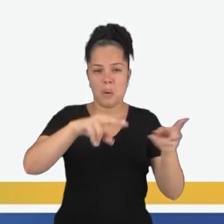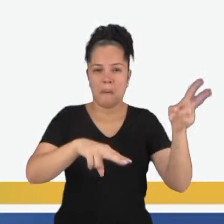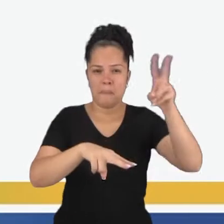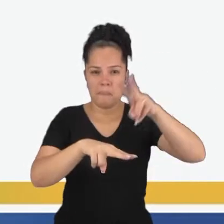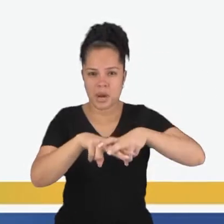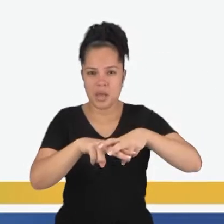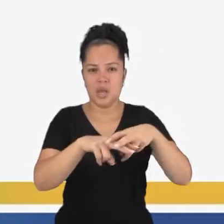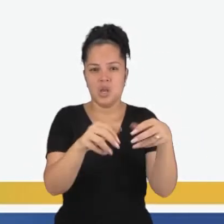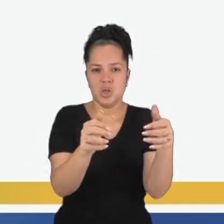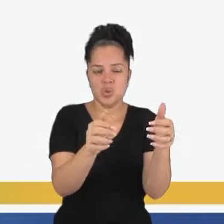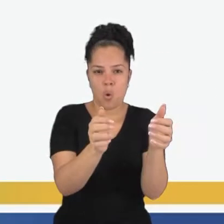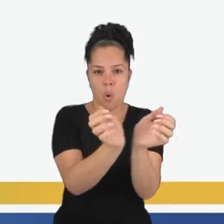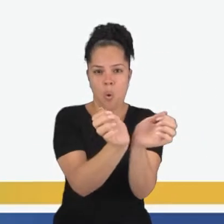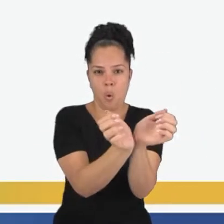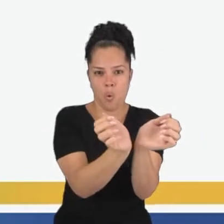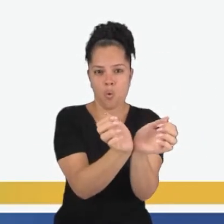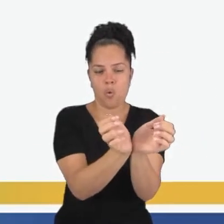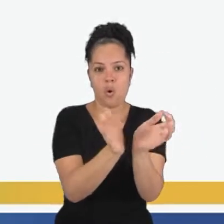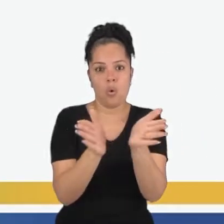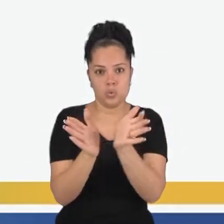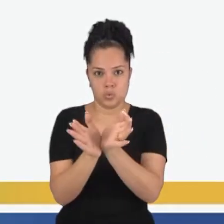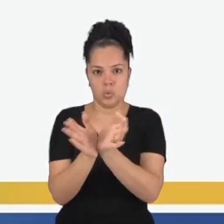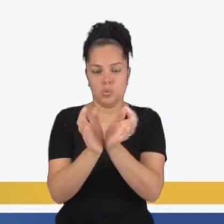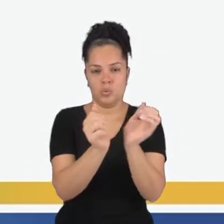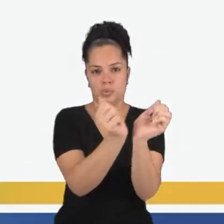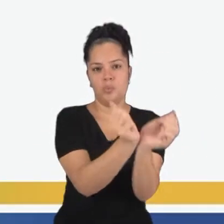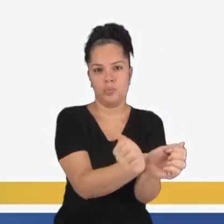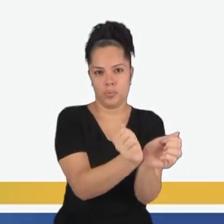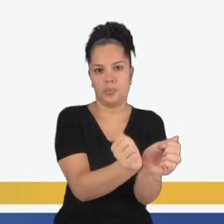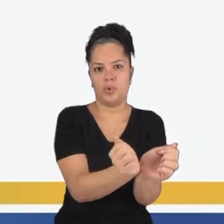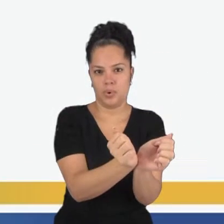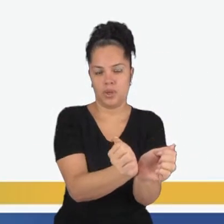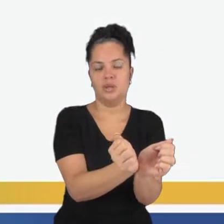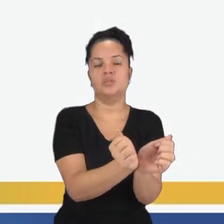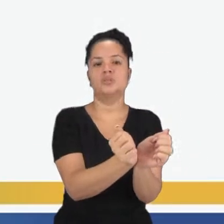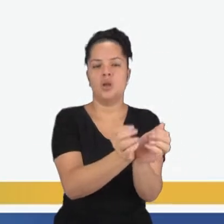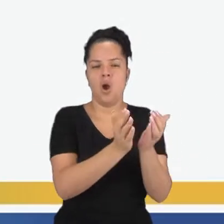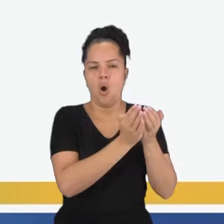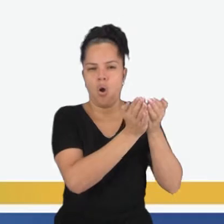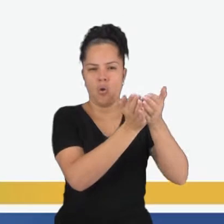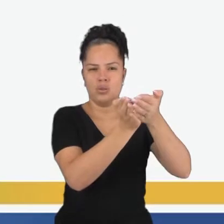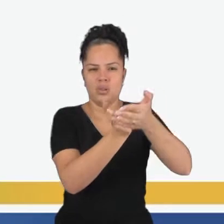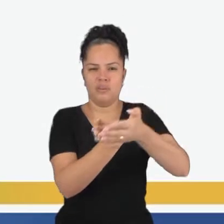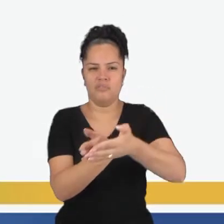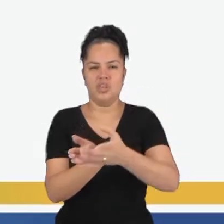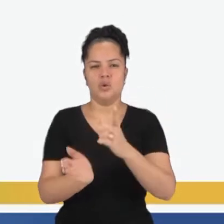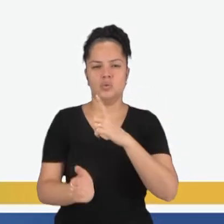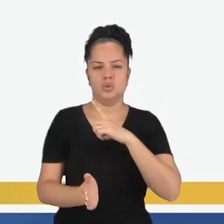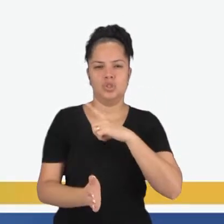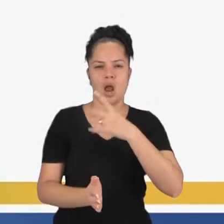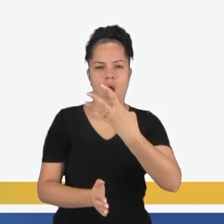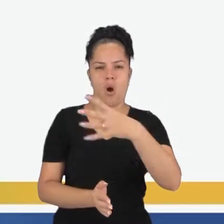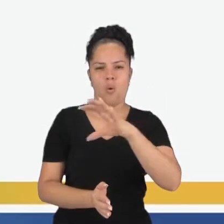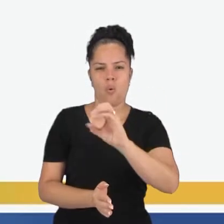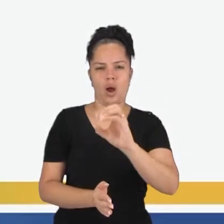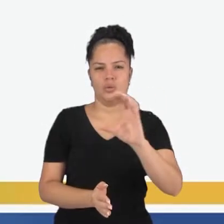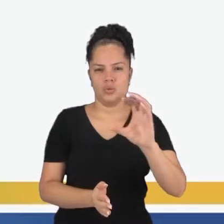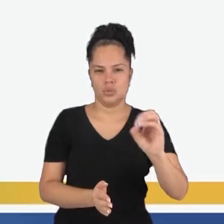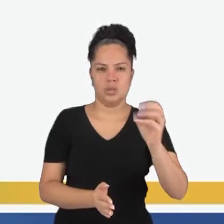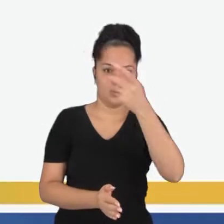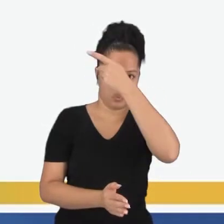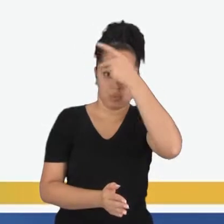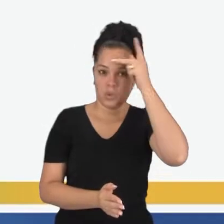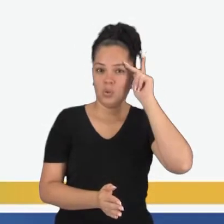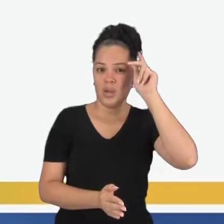em grupos a correntes. Cada navio levava em média 400 africanos